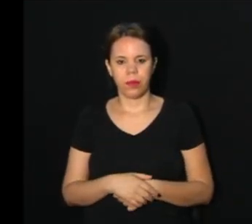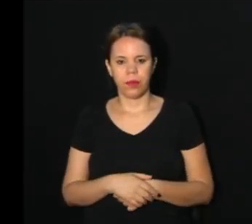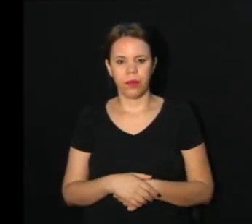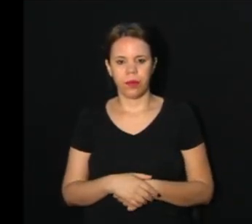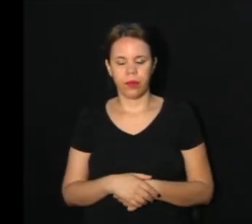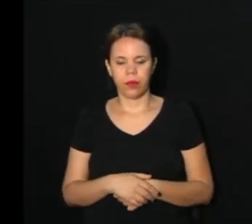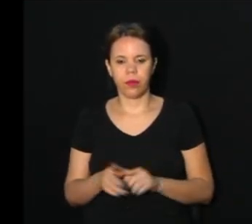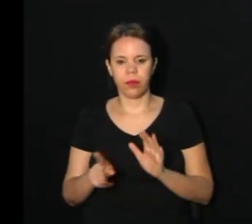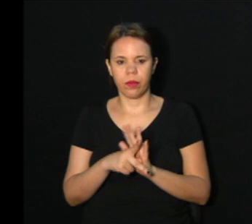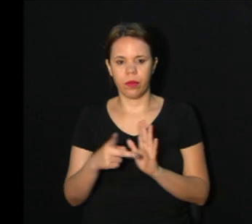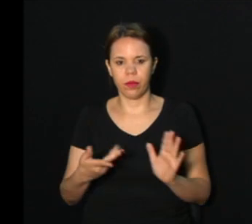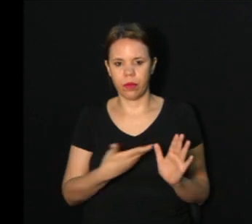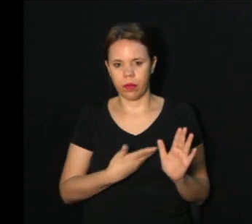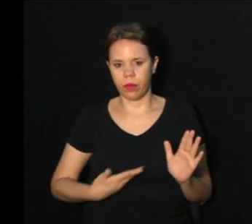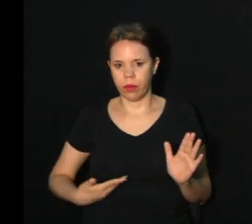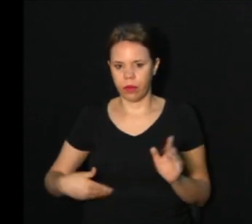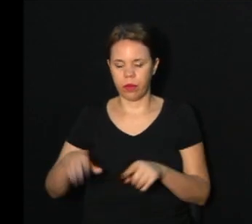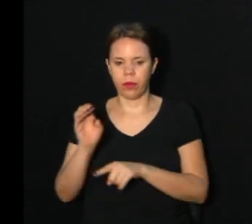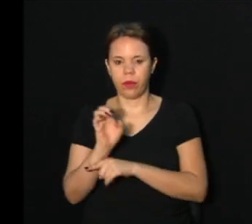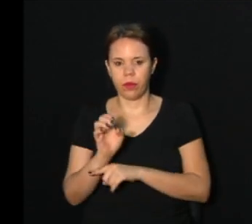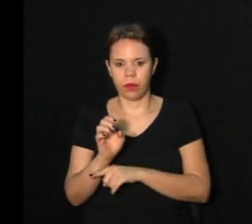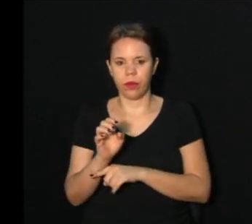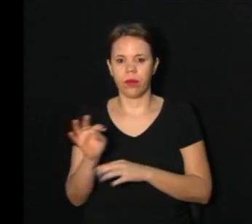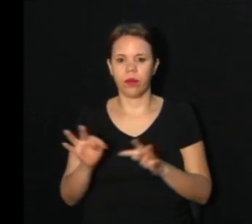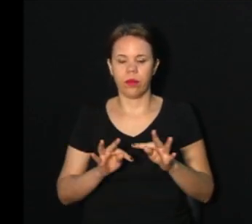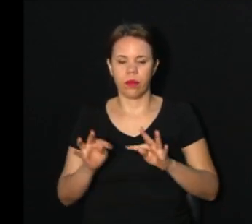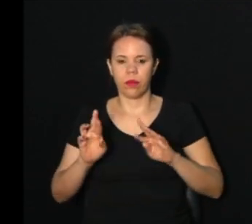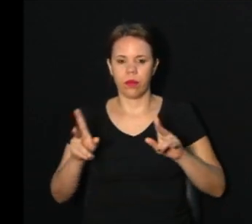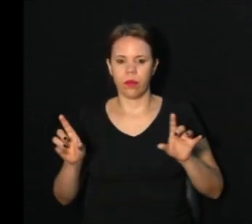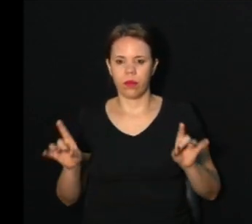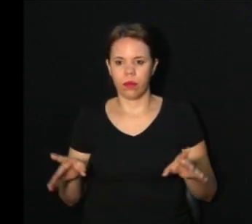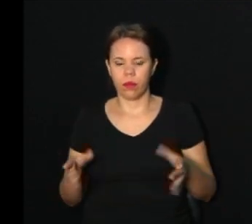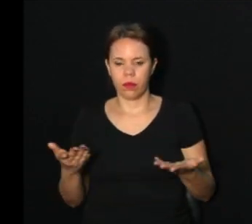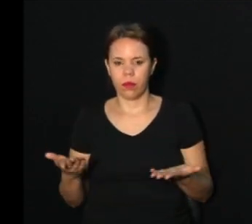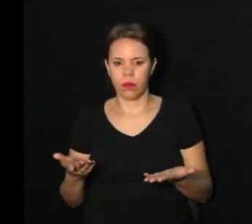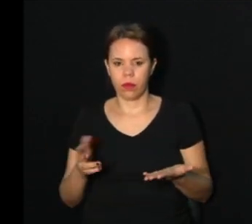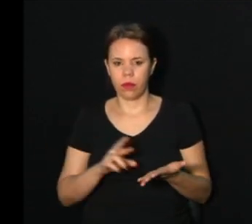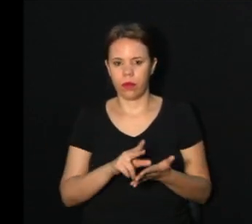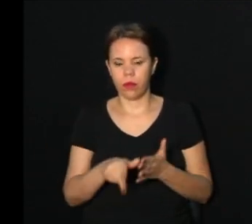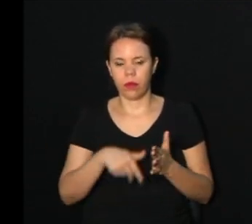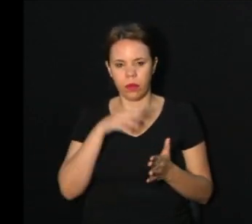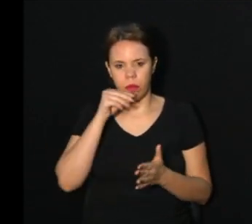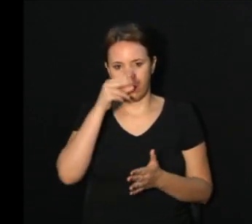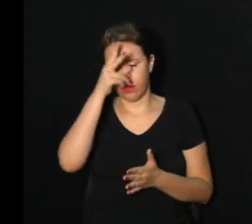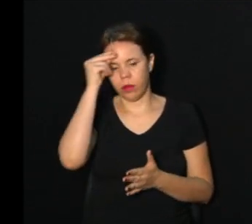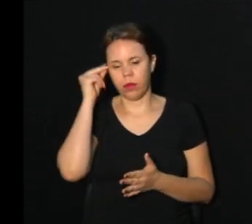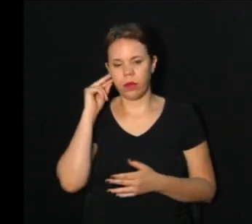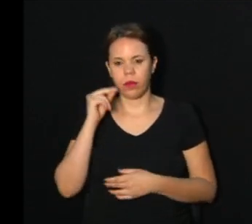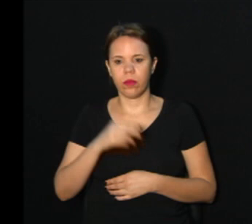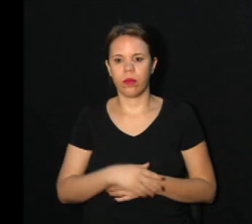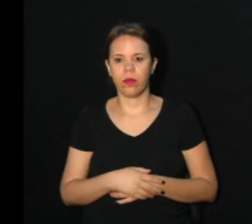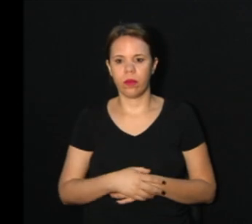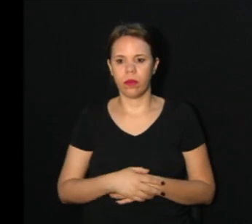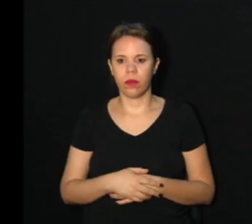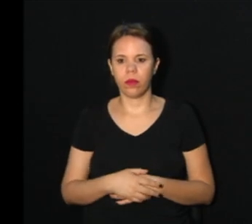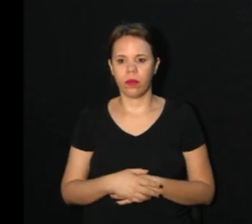típicas de Estado, dando um tratamento diferenciado aos demais servidores públicos, né?